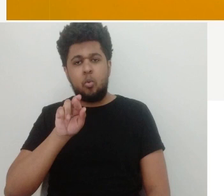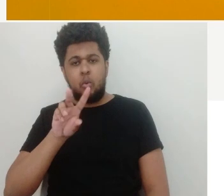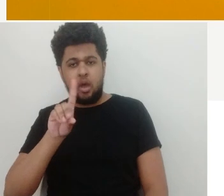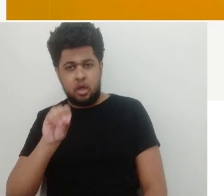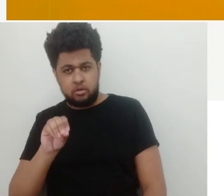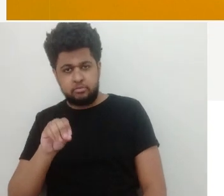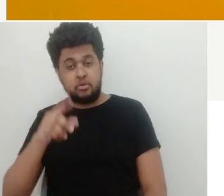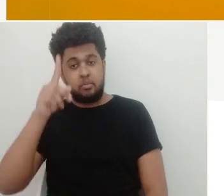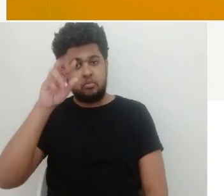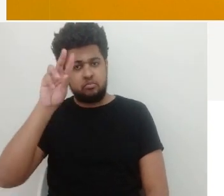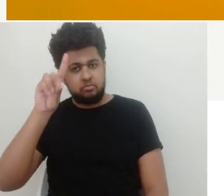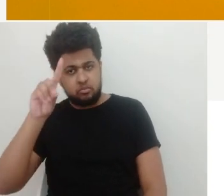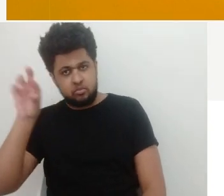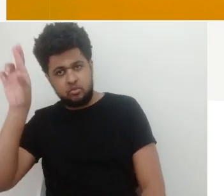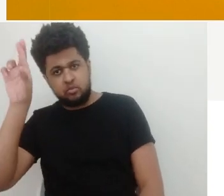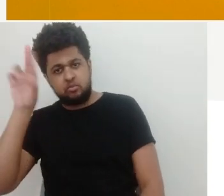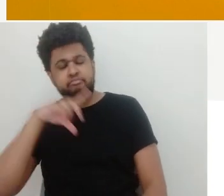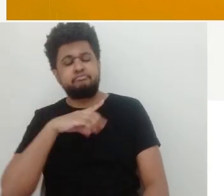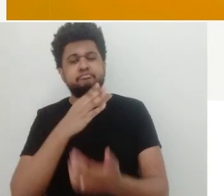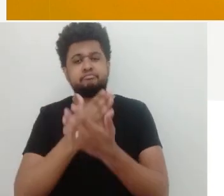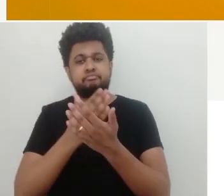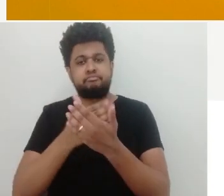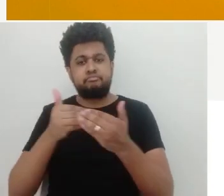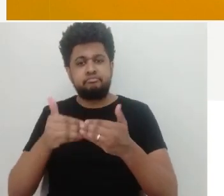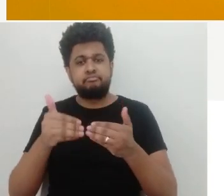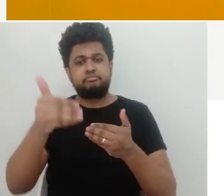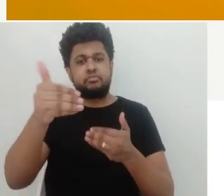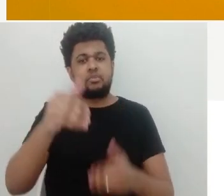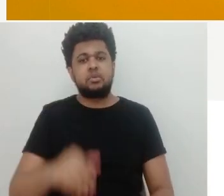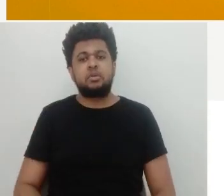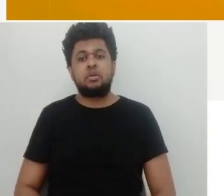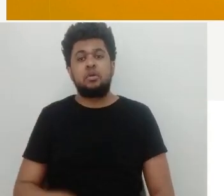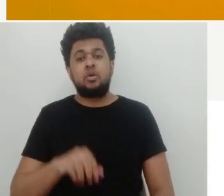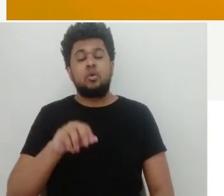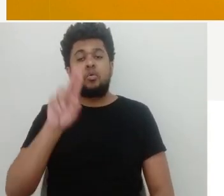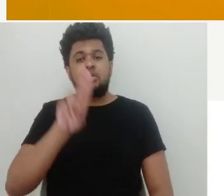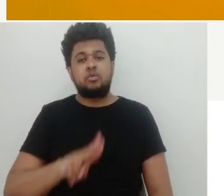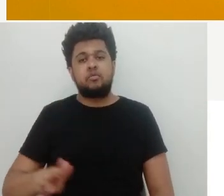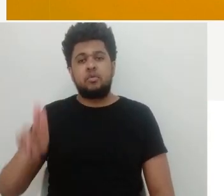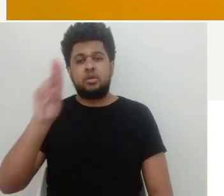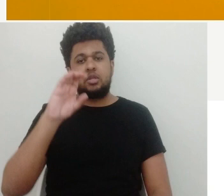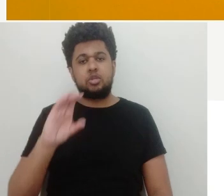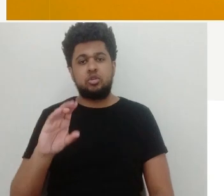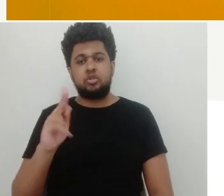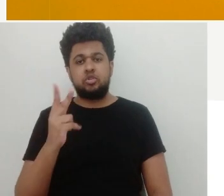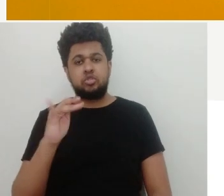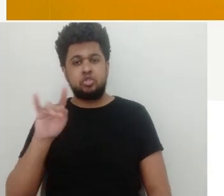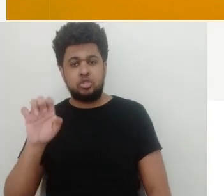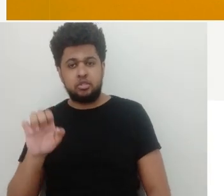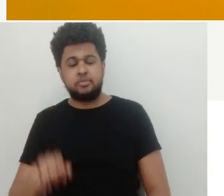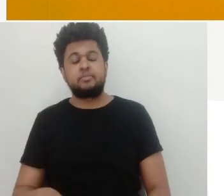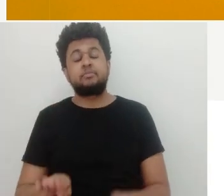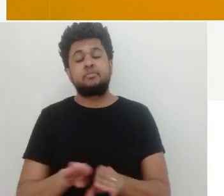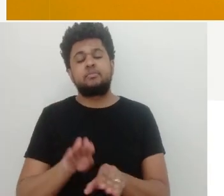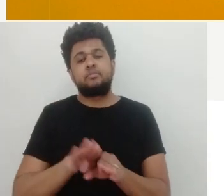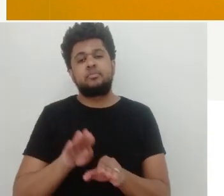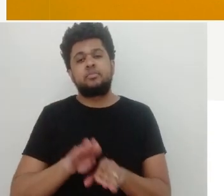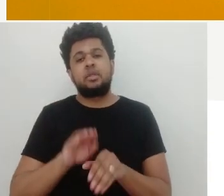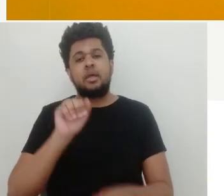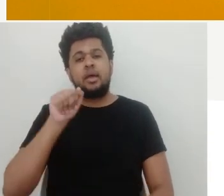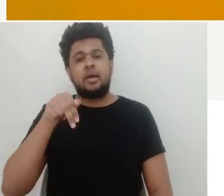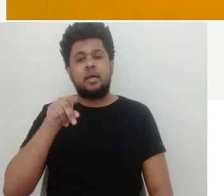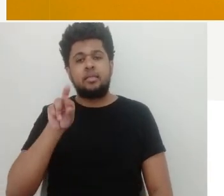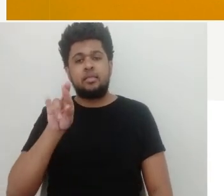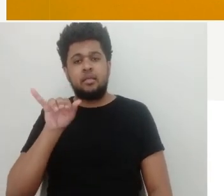Postdoctorales do Instituto de Estudios Avançados da Universidade de Santiago de Chile, Andrea Ciatti, professor da UNILA, e